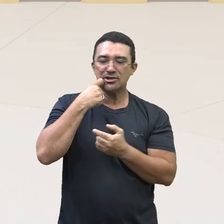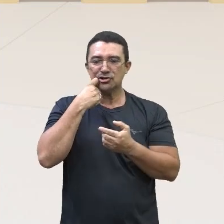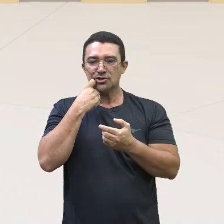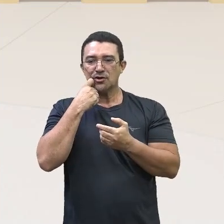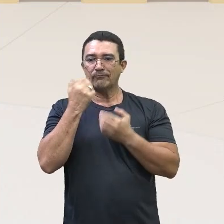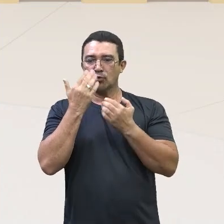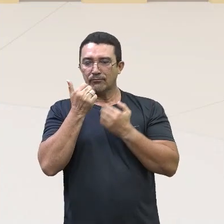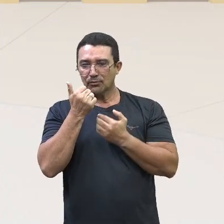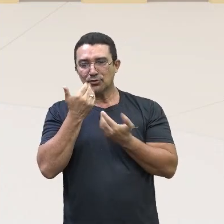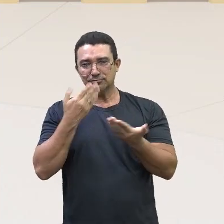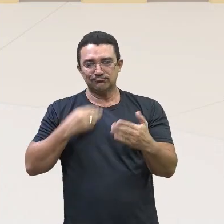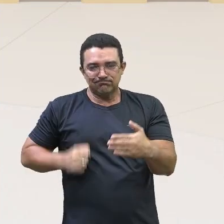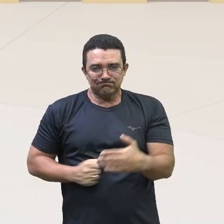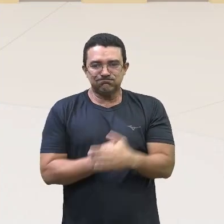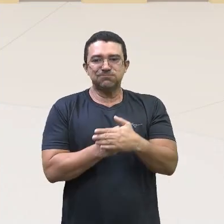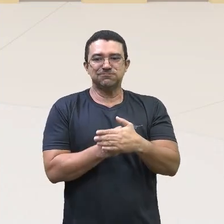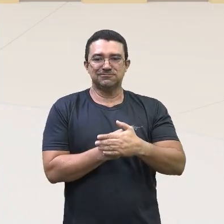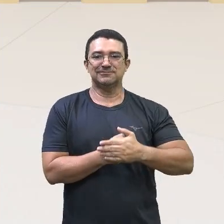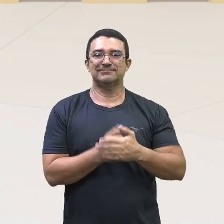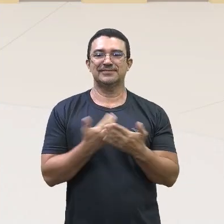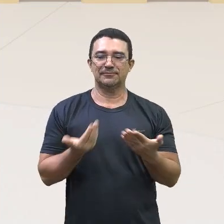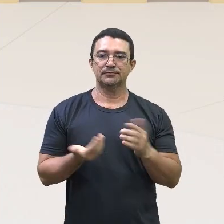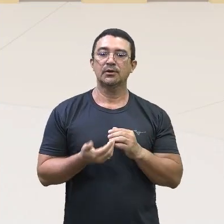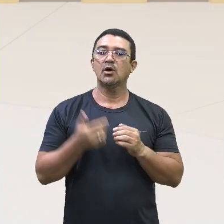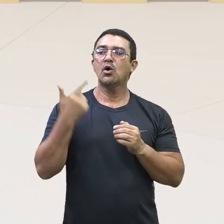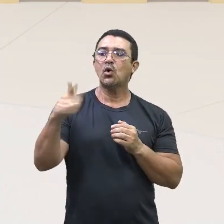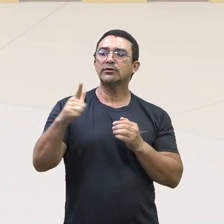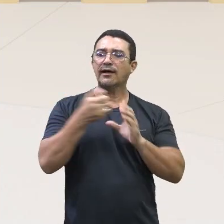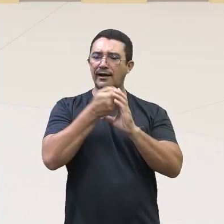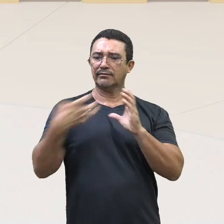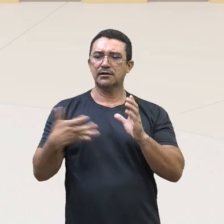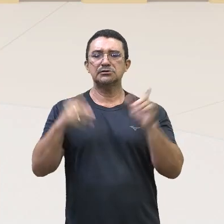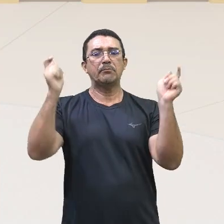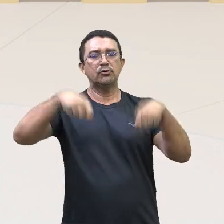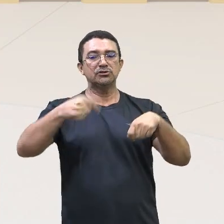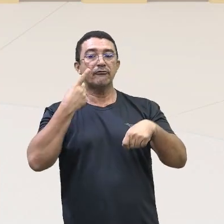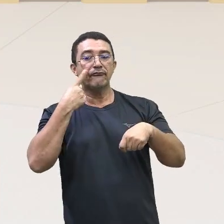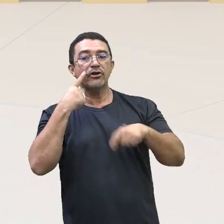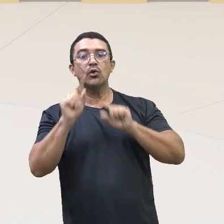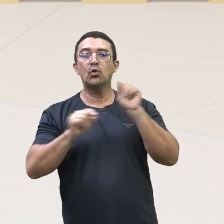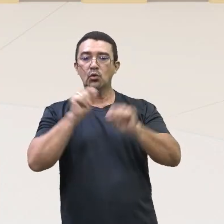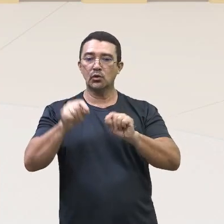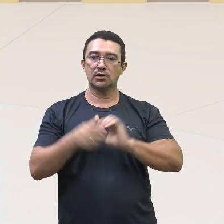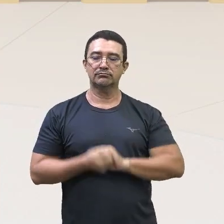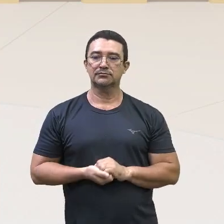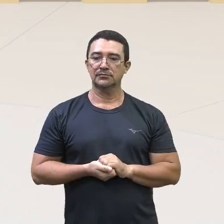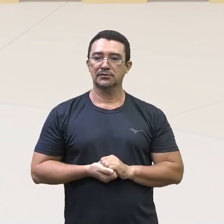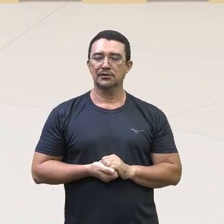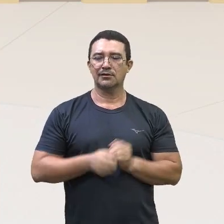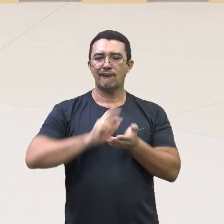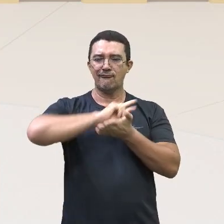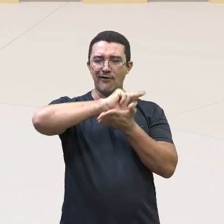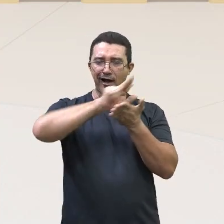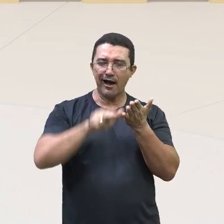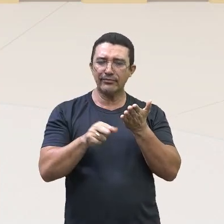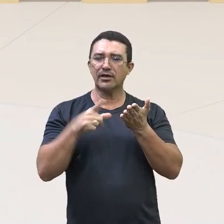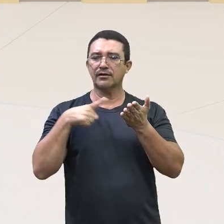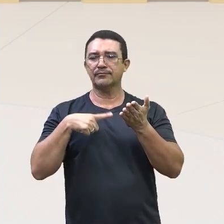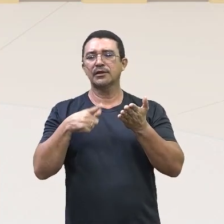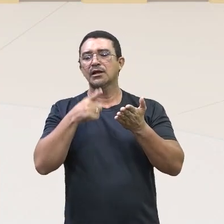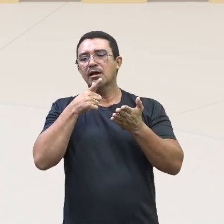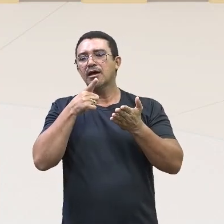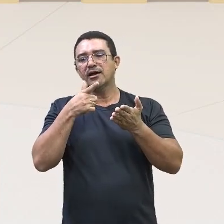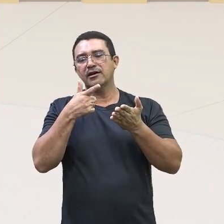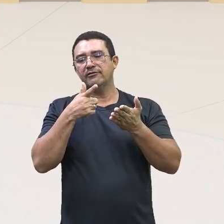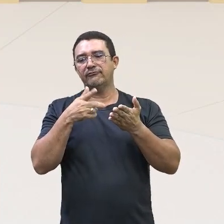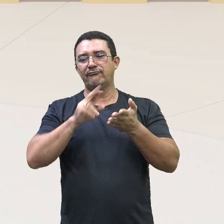Tufado, empachado. Então tem bastante disso, né? Outra característica que a gente consegue ver aí. Recursos linguísticos variados, tá? Nós temos figuras de linguagens, né?